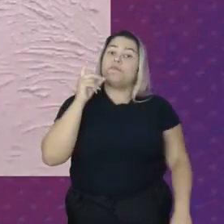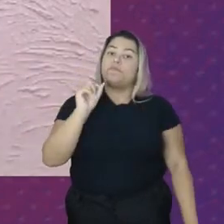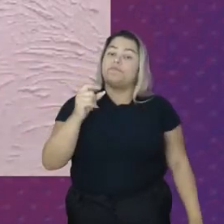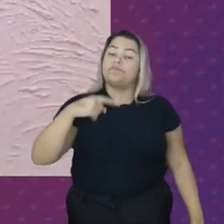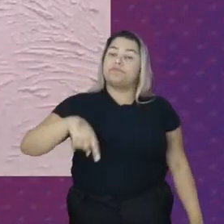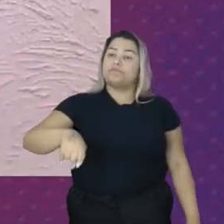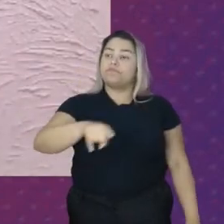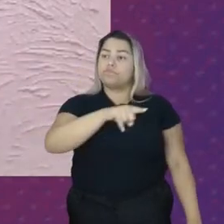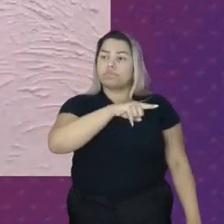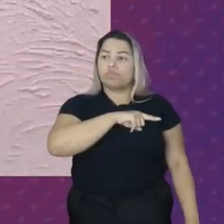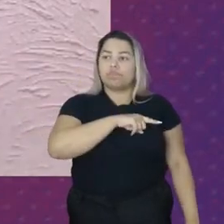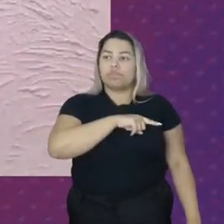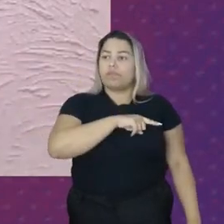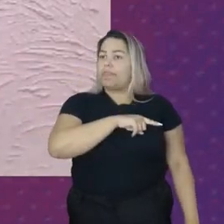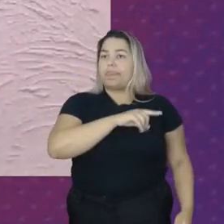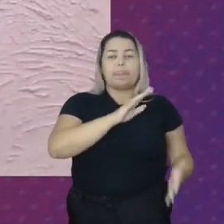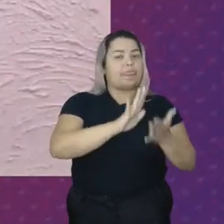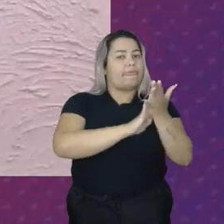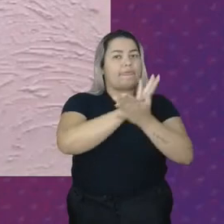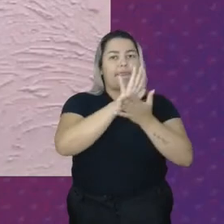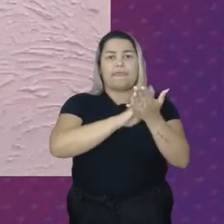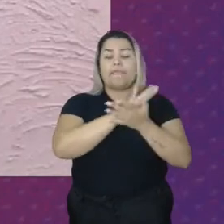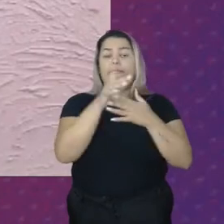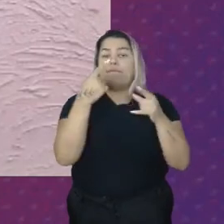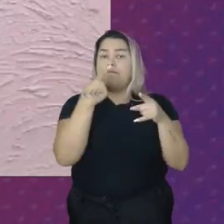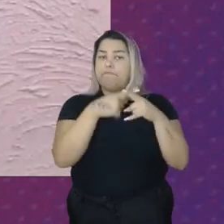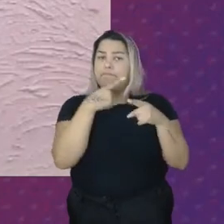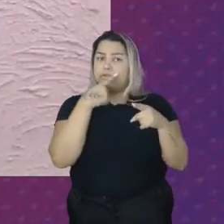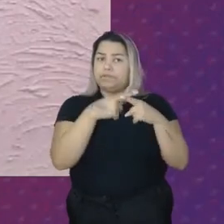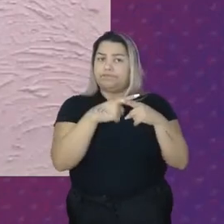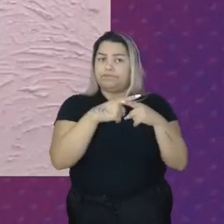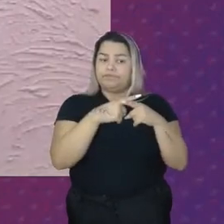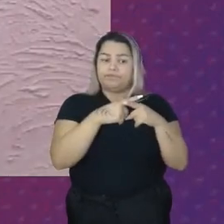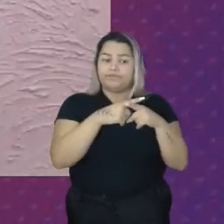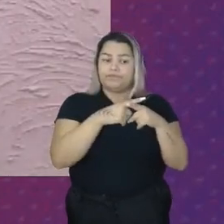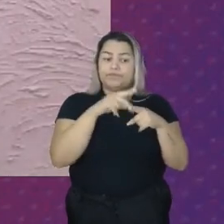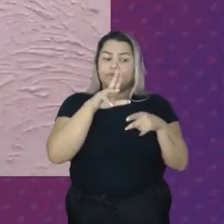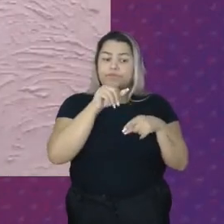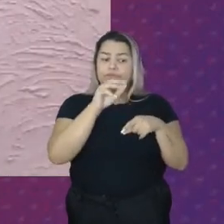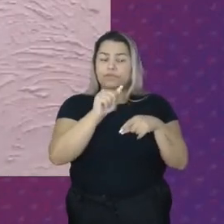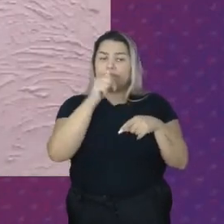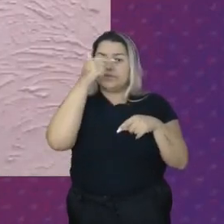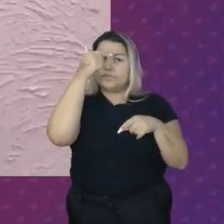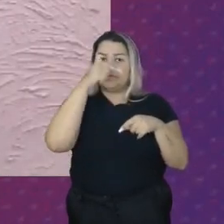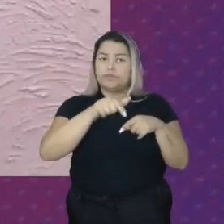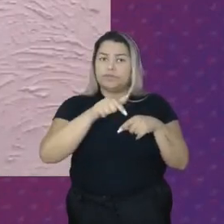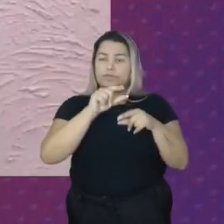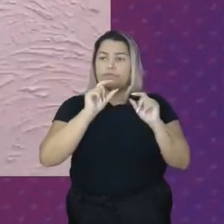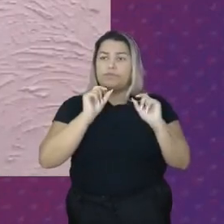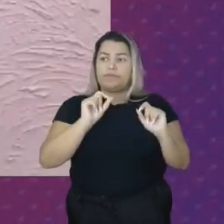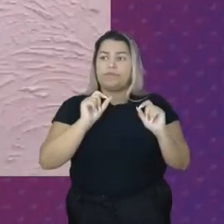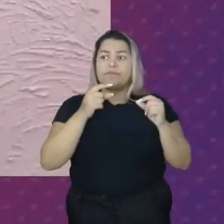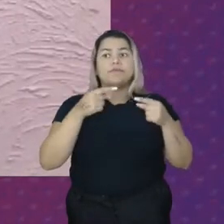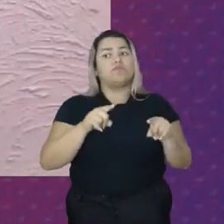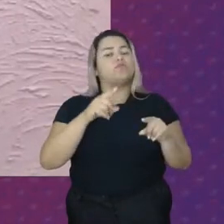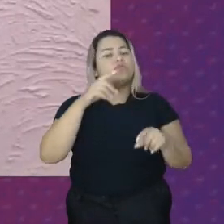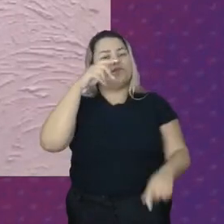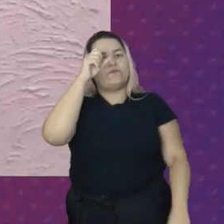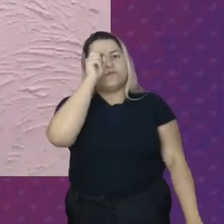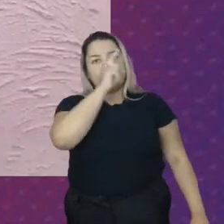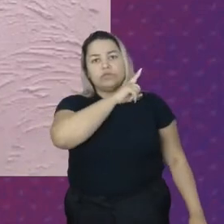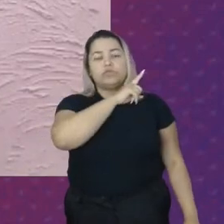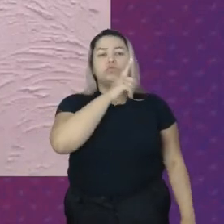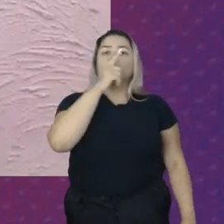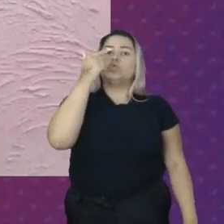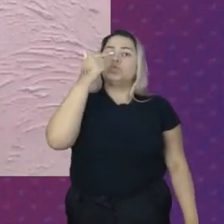nós dirigentes, não é nada demais. Por quê? A gente nunca conseguiu tudo de uma vez. Foi muito difícil a gente